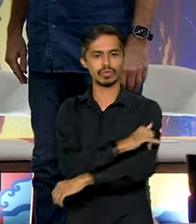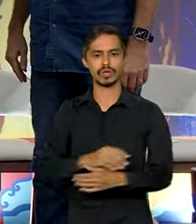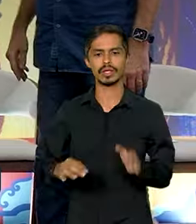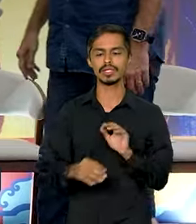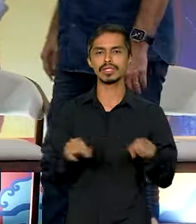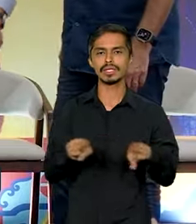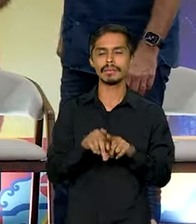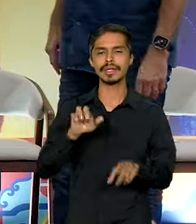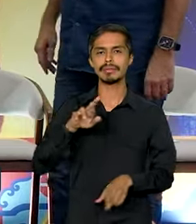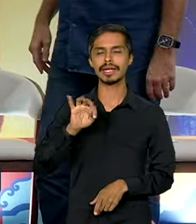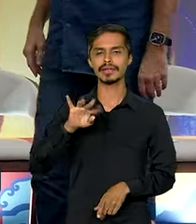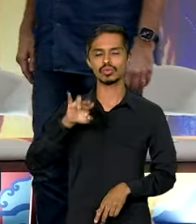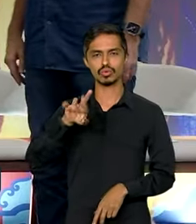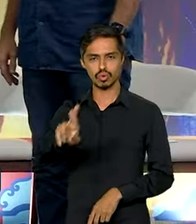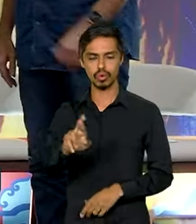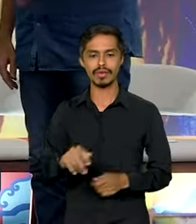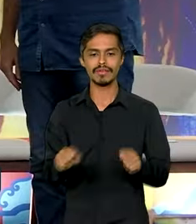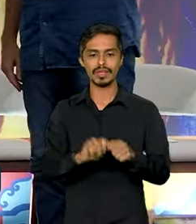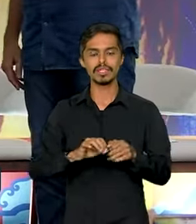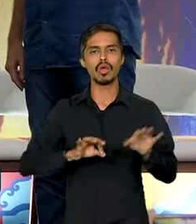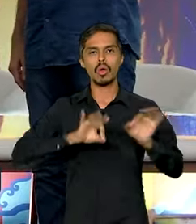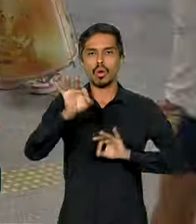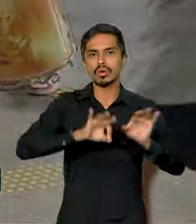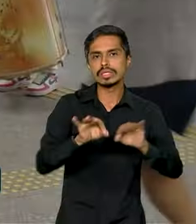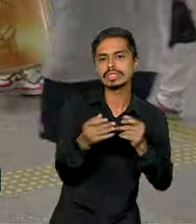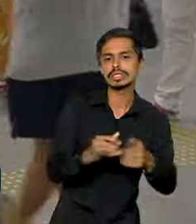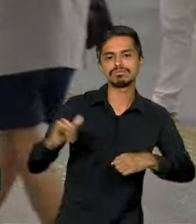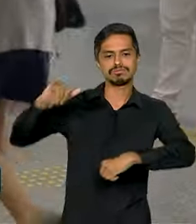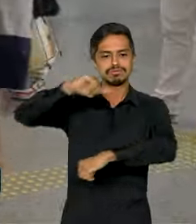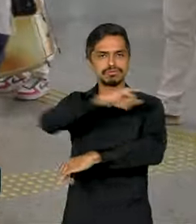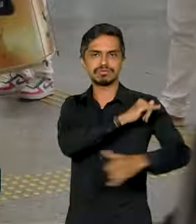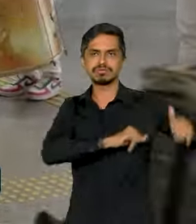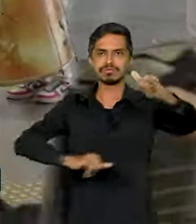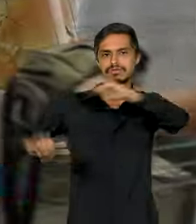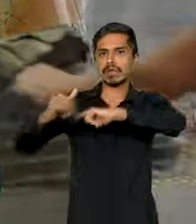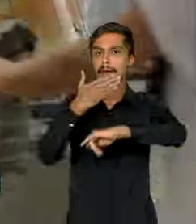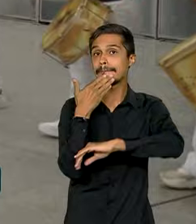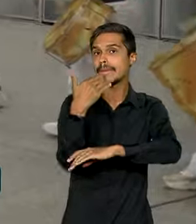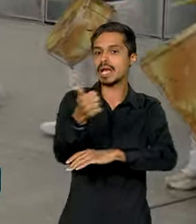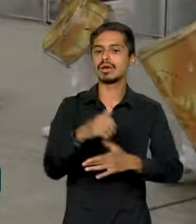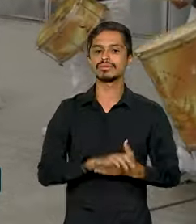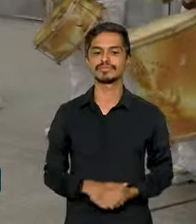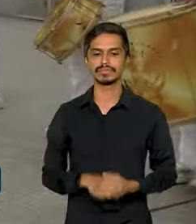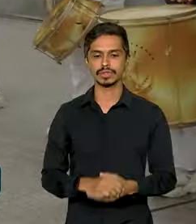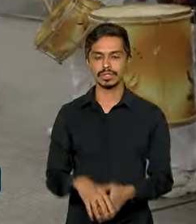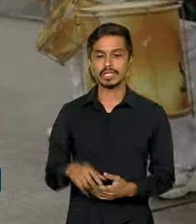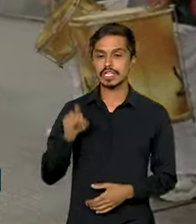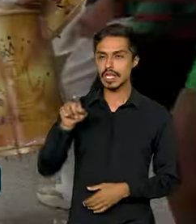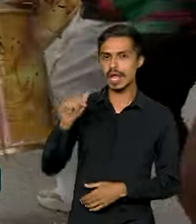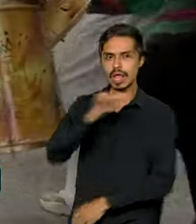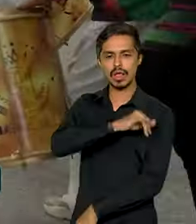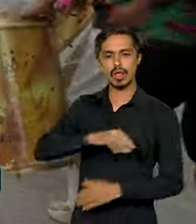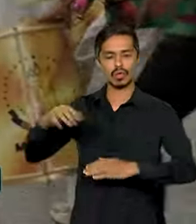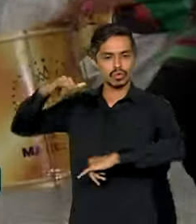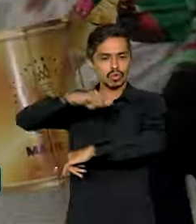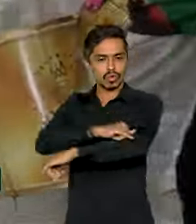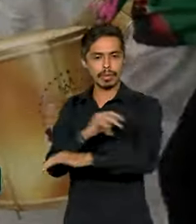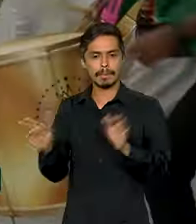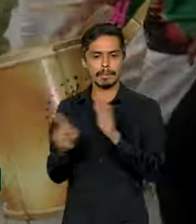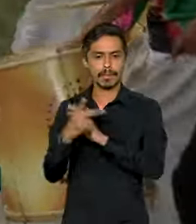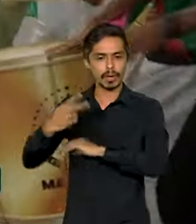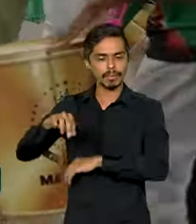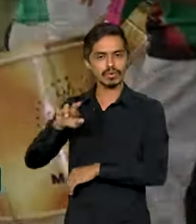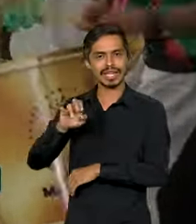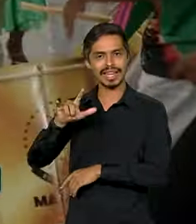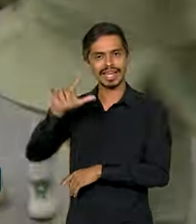assinaram acordos para ampliação da malha aérea internacional. O evento no Aeroporto Internacional do Galeão, no Rio, também foi de recepção para